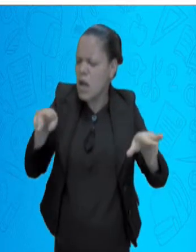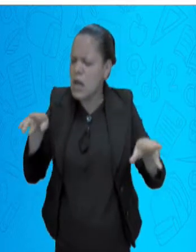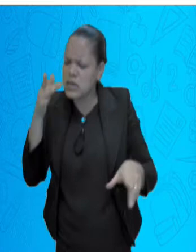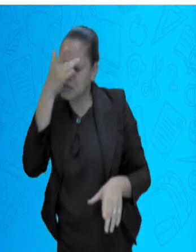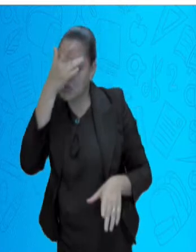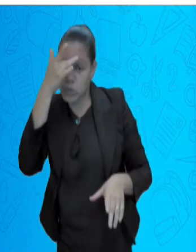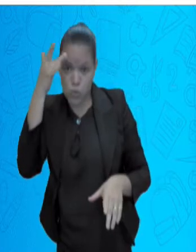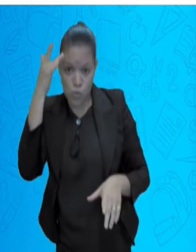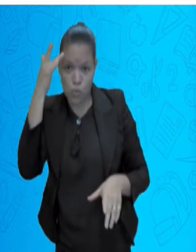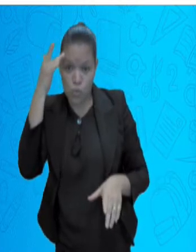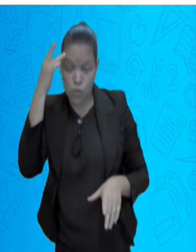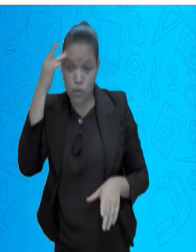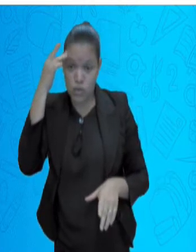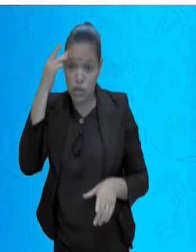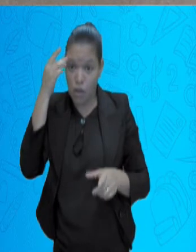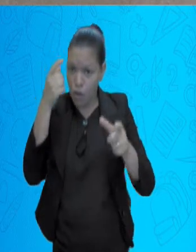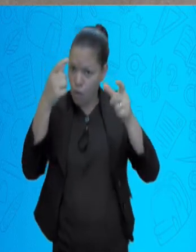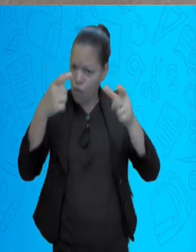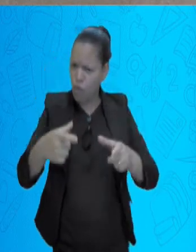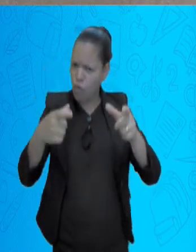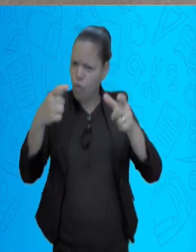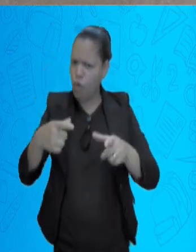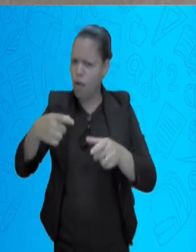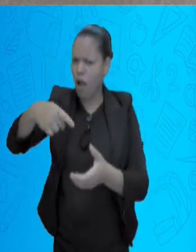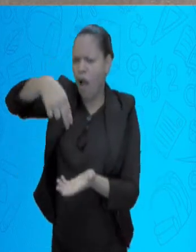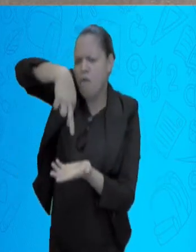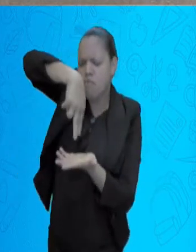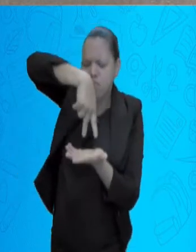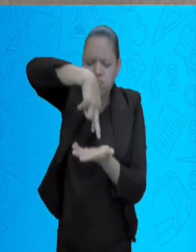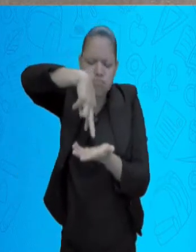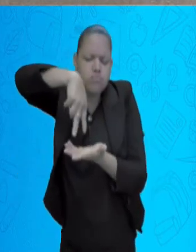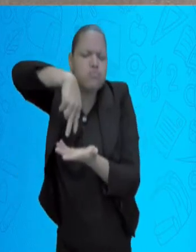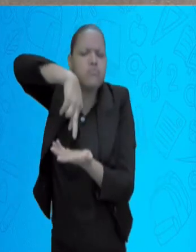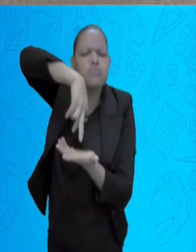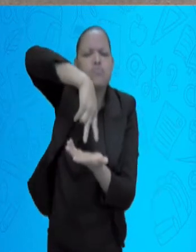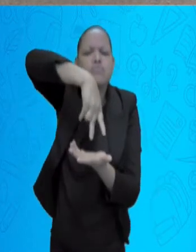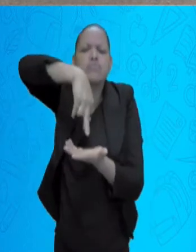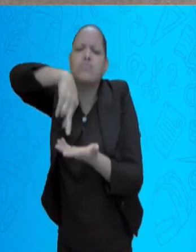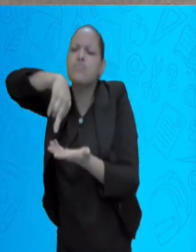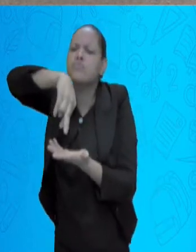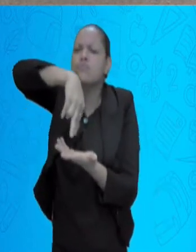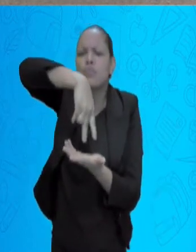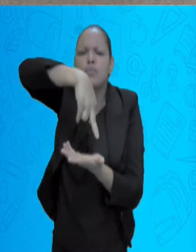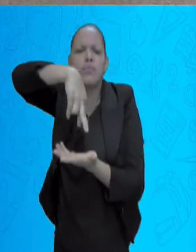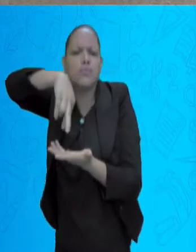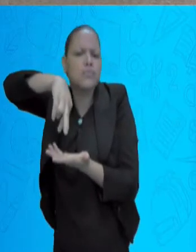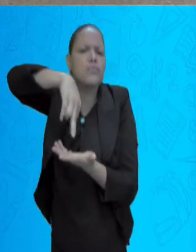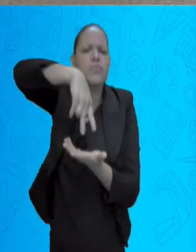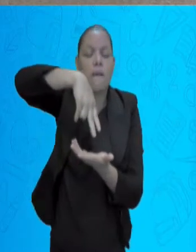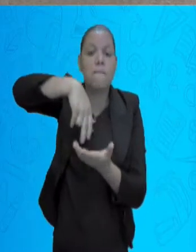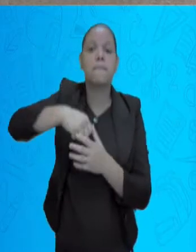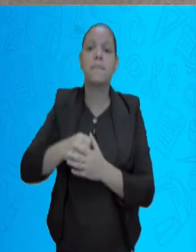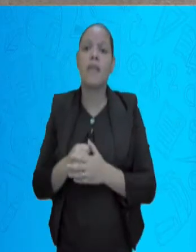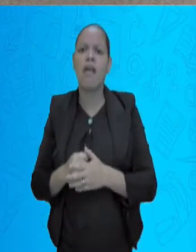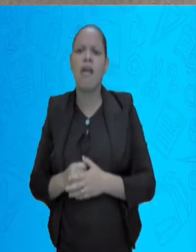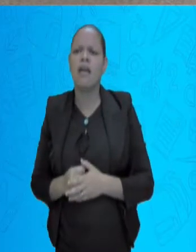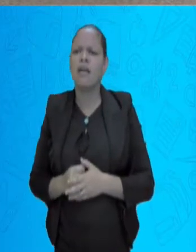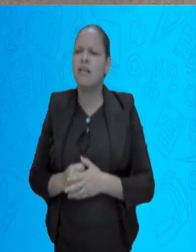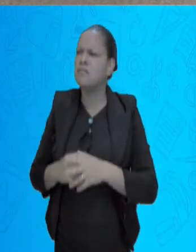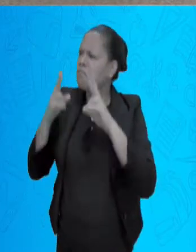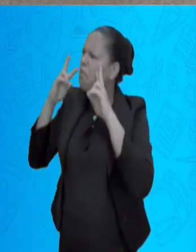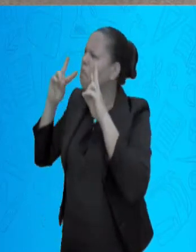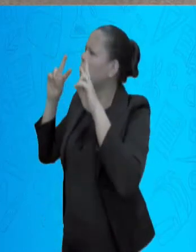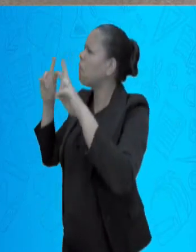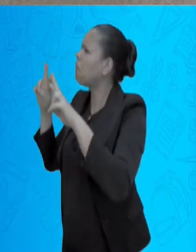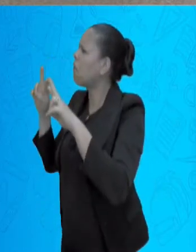de dançar. Então, todas as vezes que vocês assistirem uma produção do cinema, que vocês